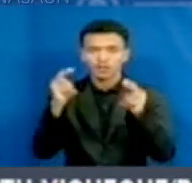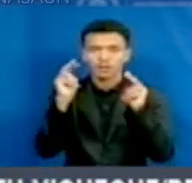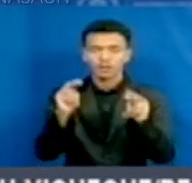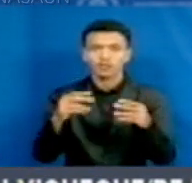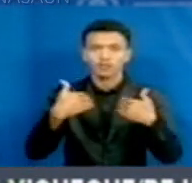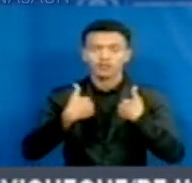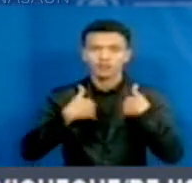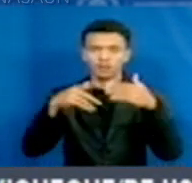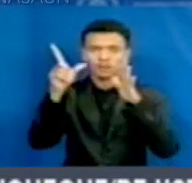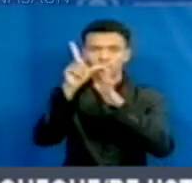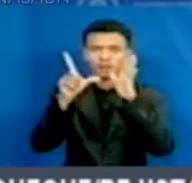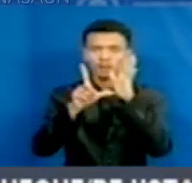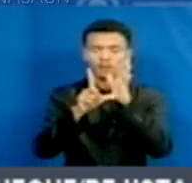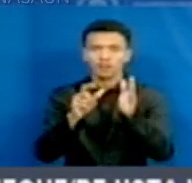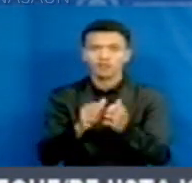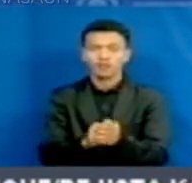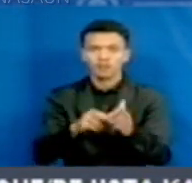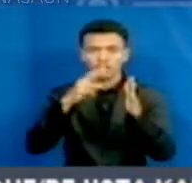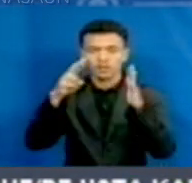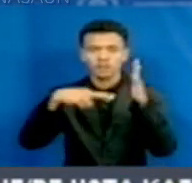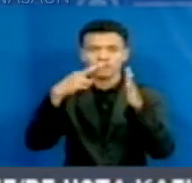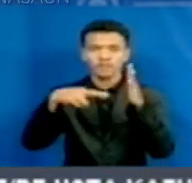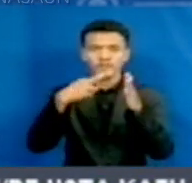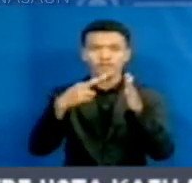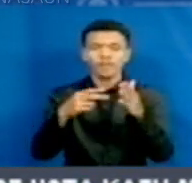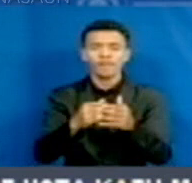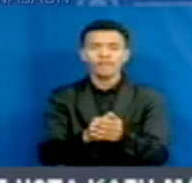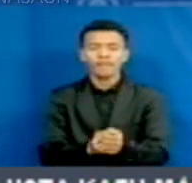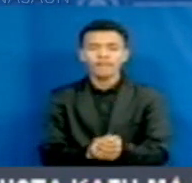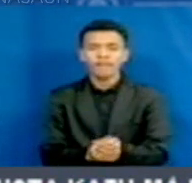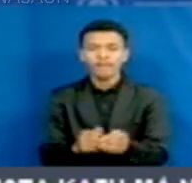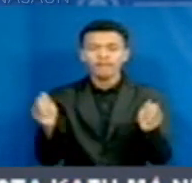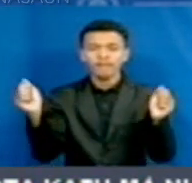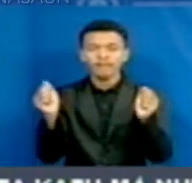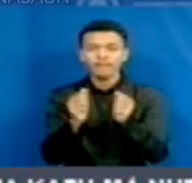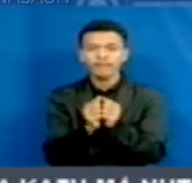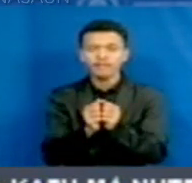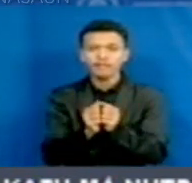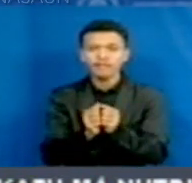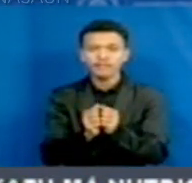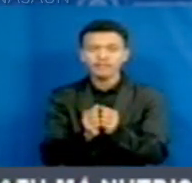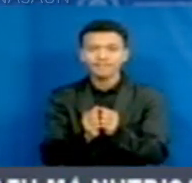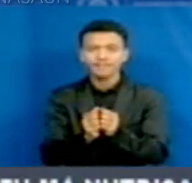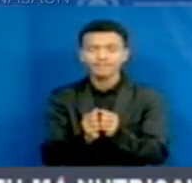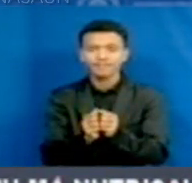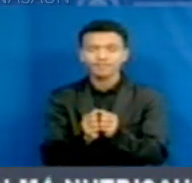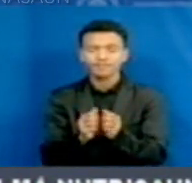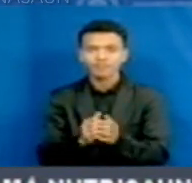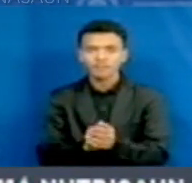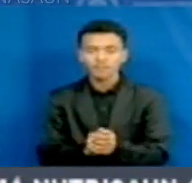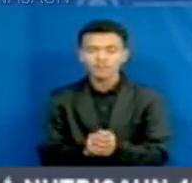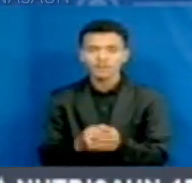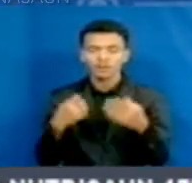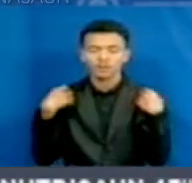decreto-lei. Então, ainda nem a gente regulariza o Liutan ou abrigo legal, será? Ou